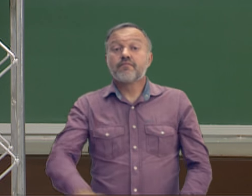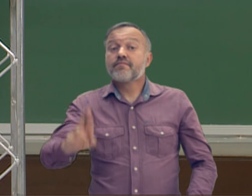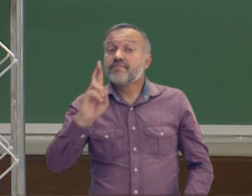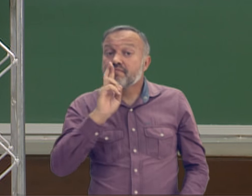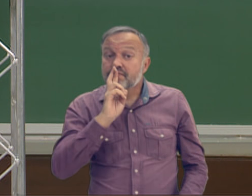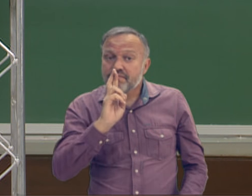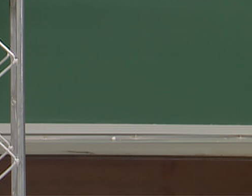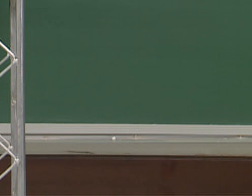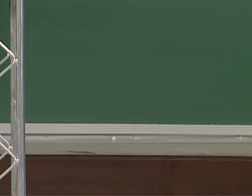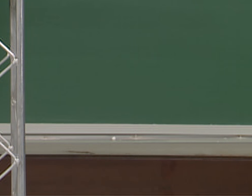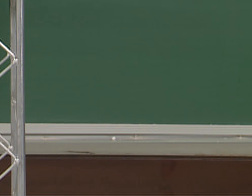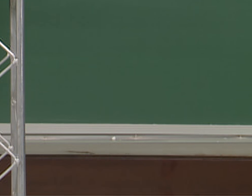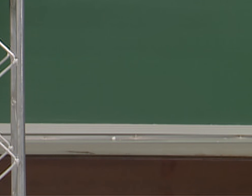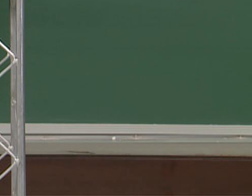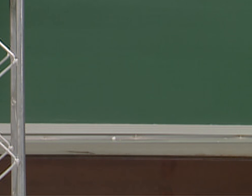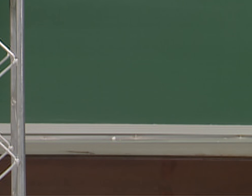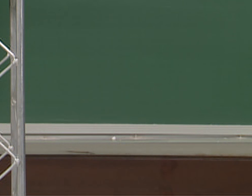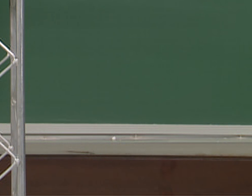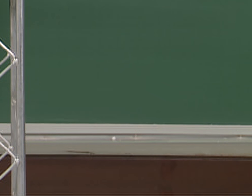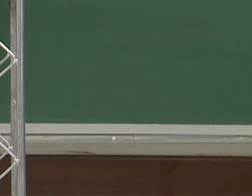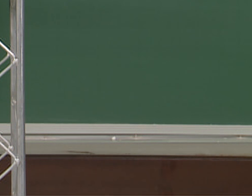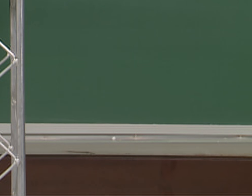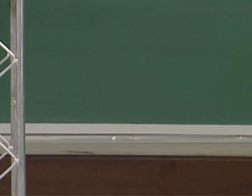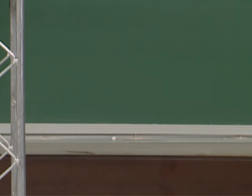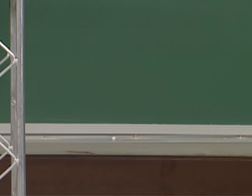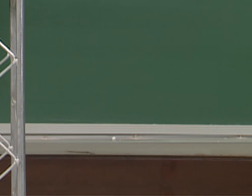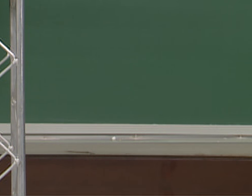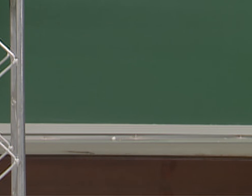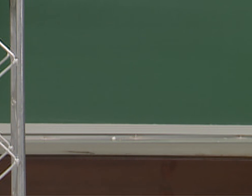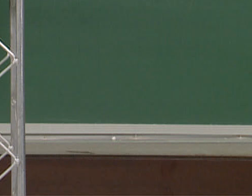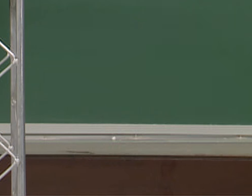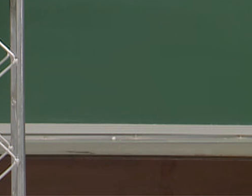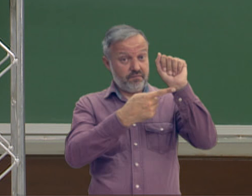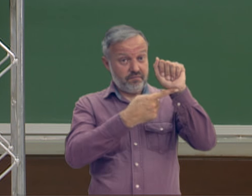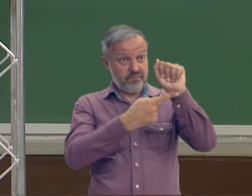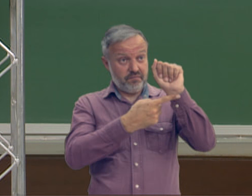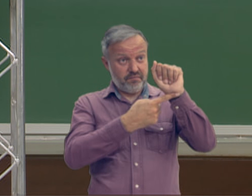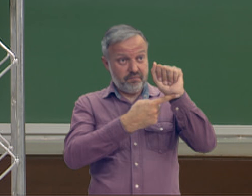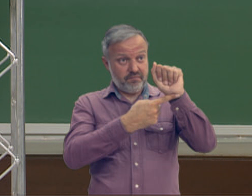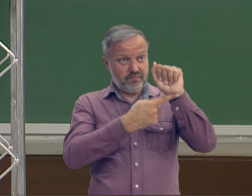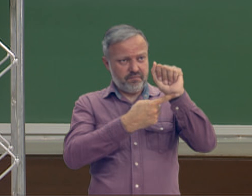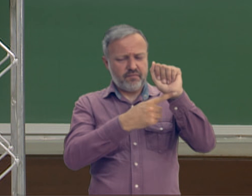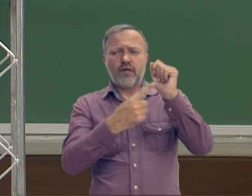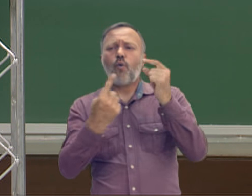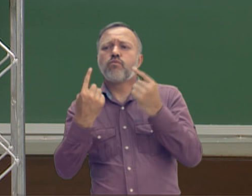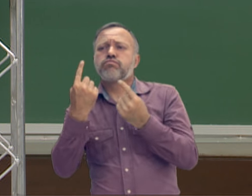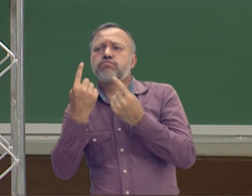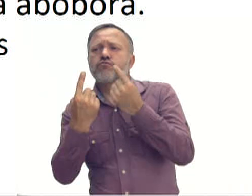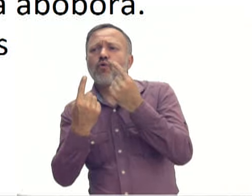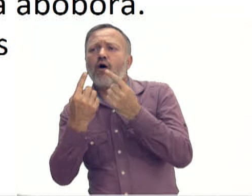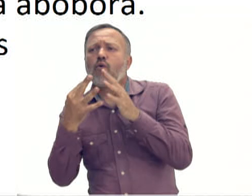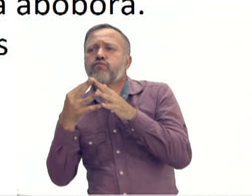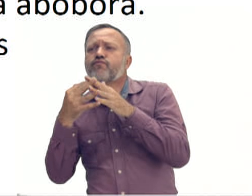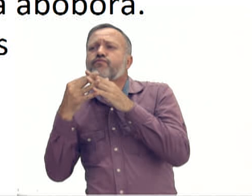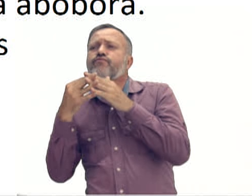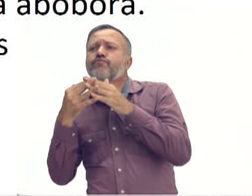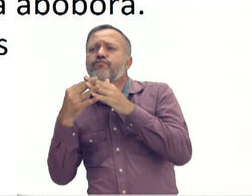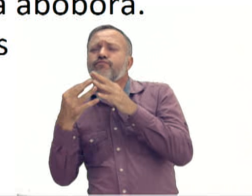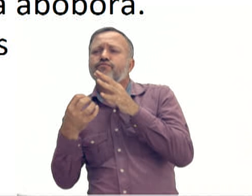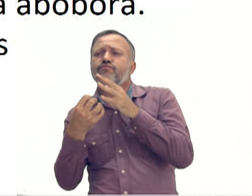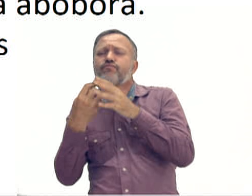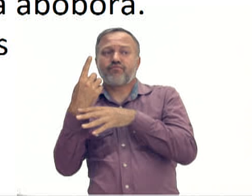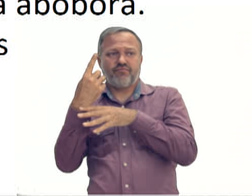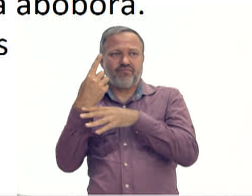Responderam? Então vamos lá. A letra A. Então qual conflito desencadeou? Por não gostar do sabor